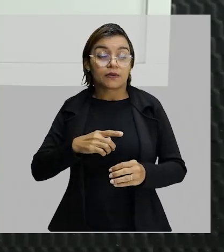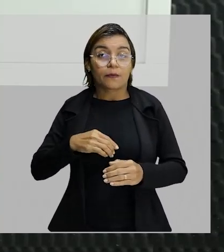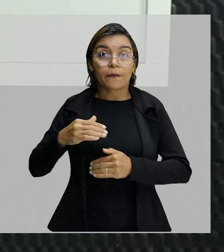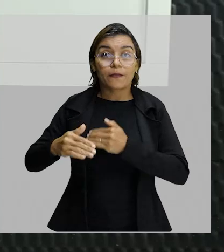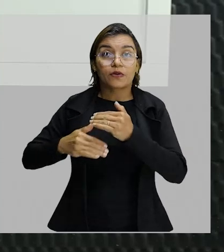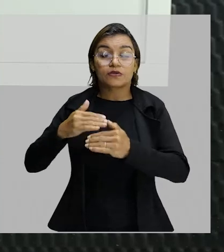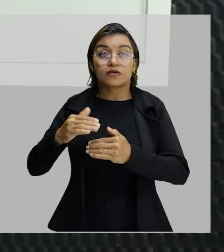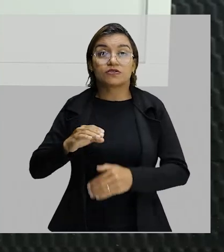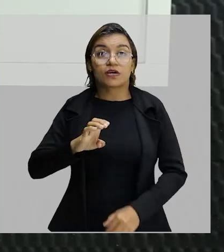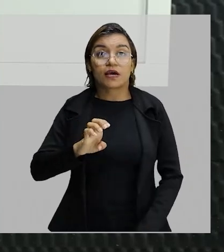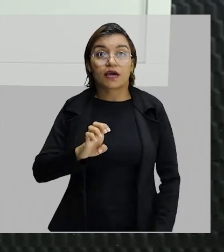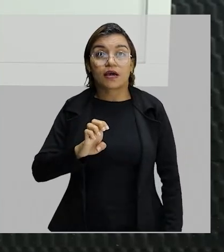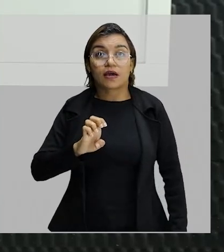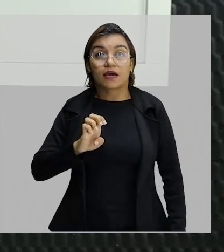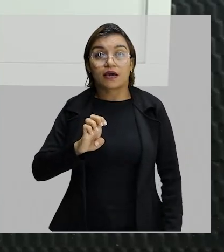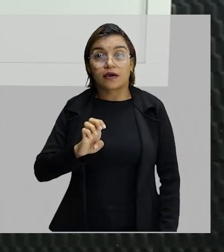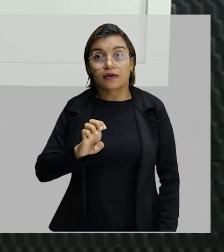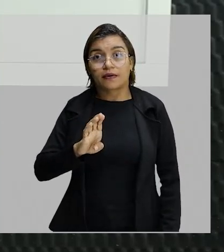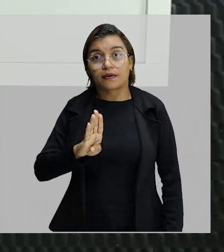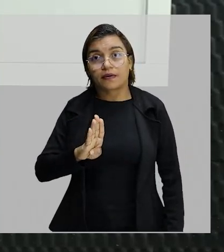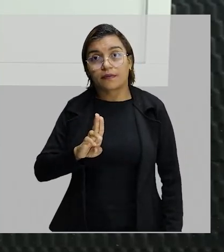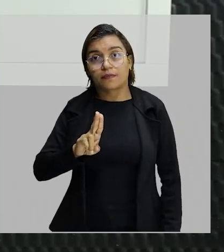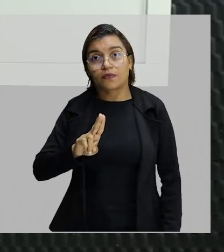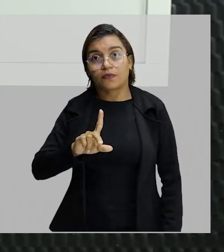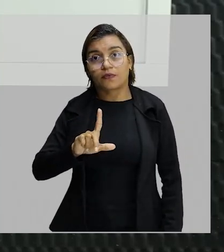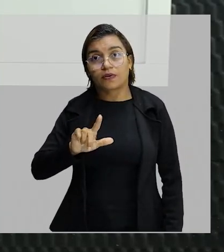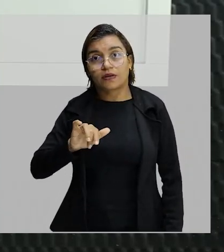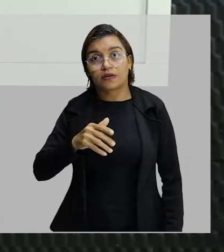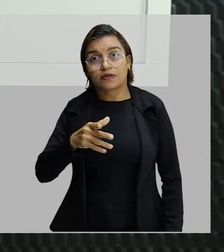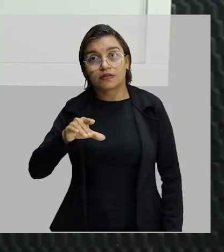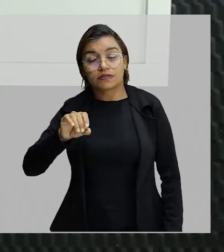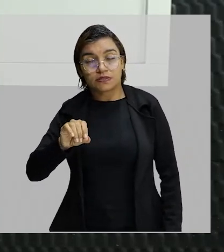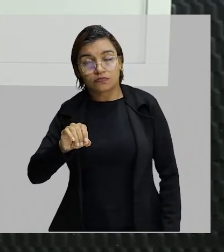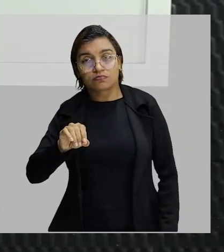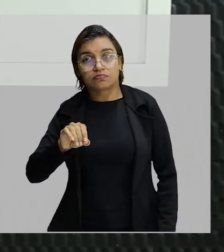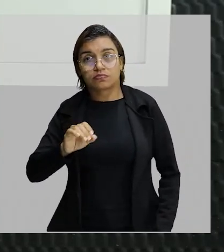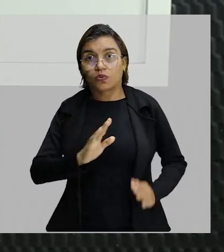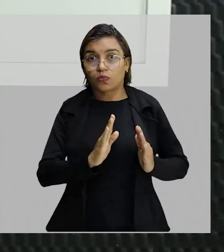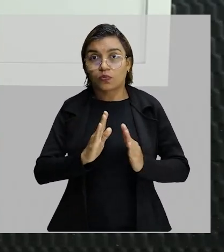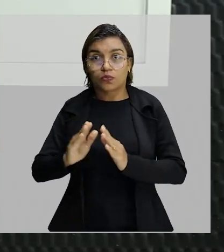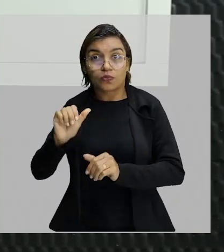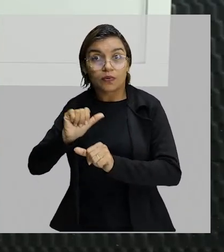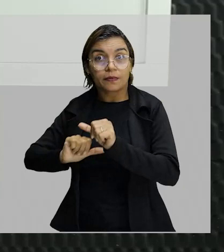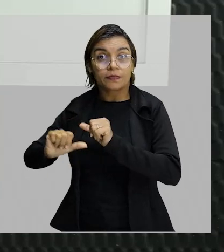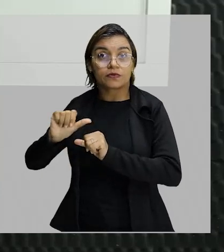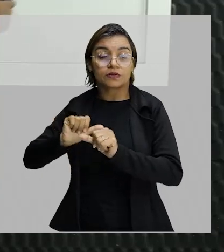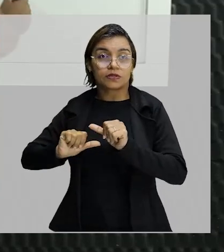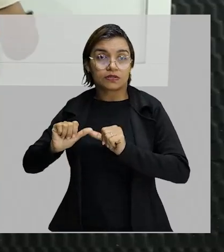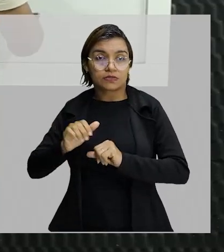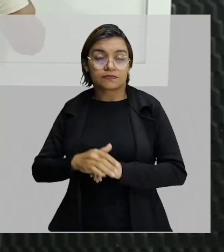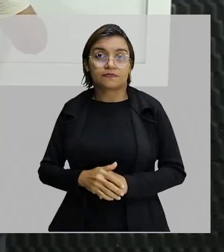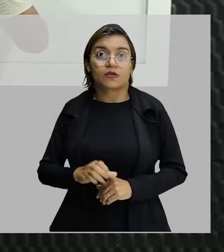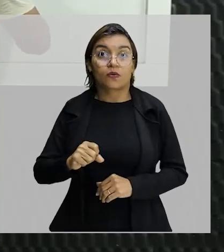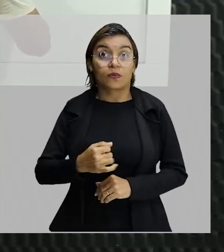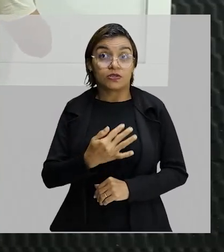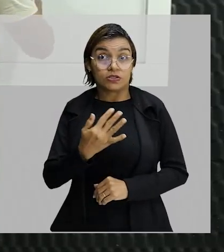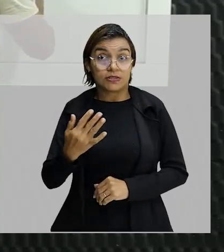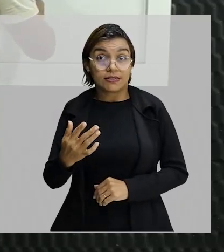ebulição, certo? E de mudança de estado. Então, esta quantidade de água mudou de